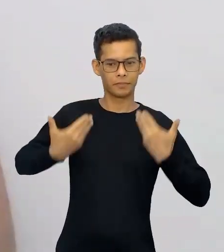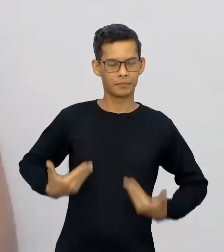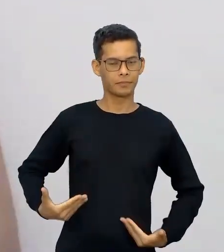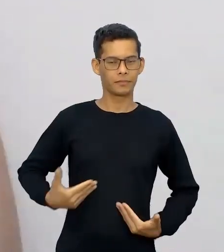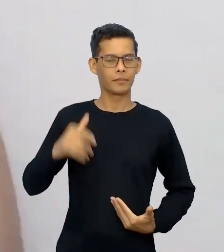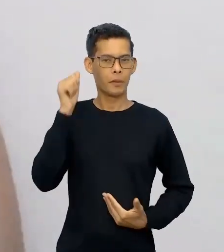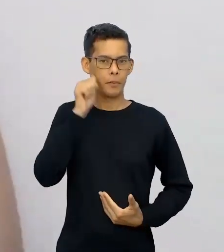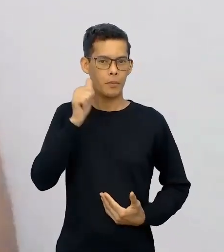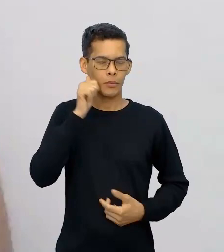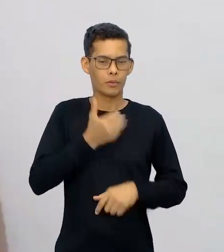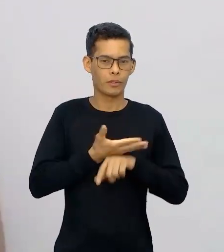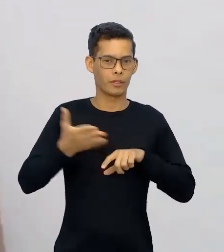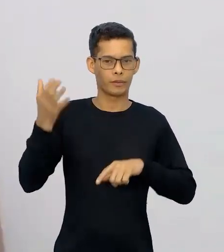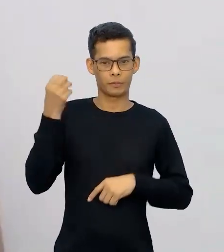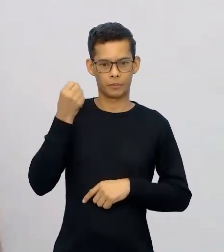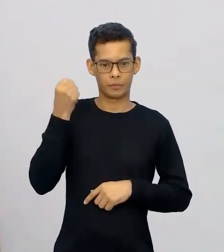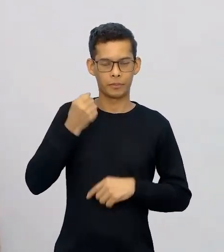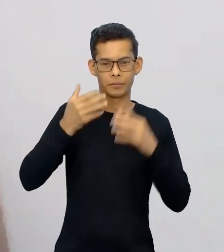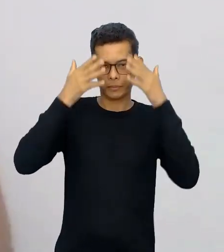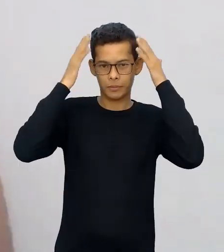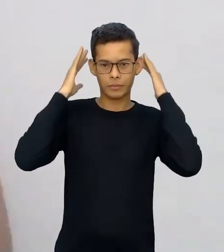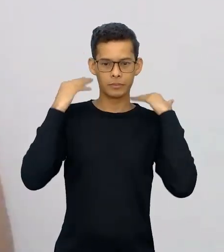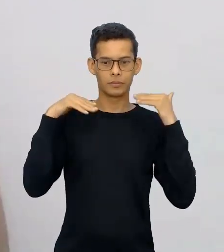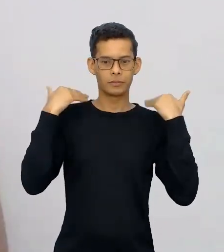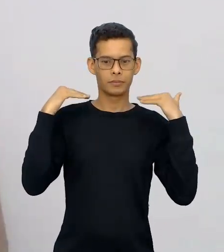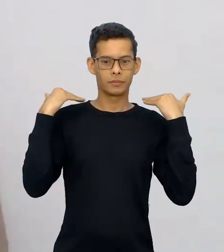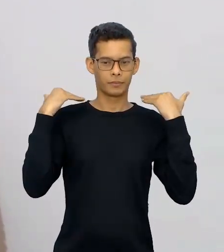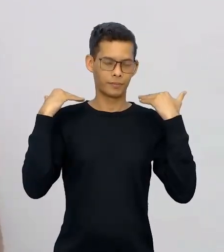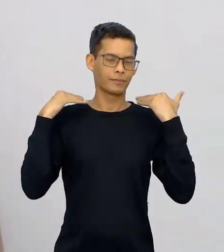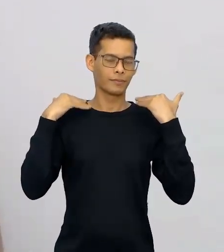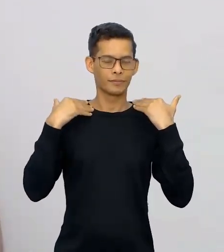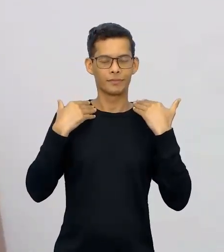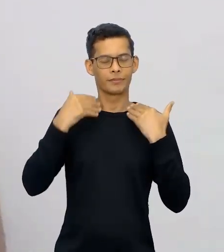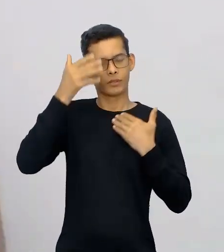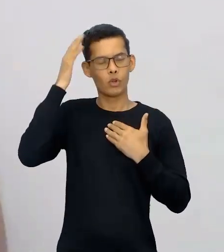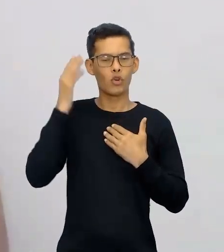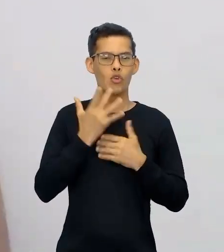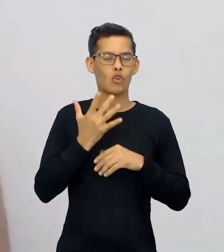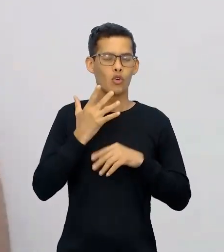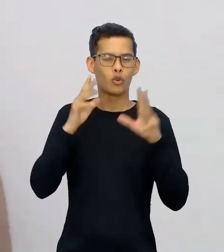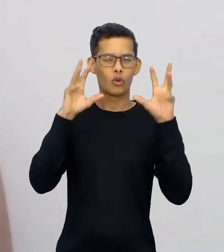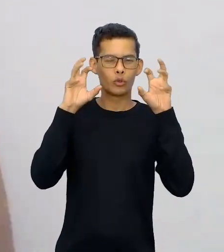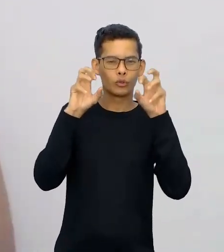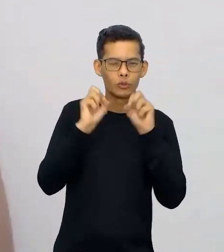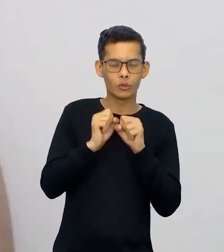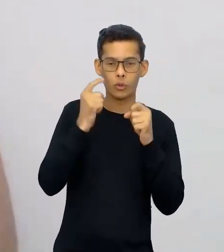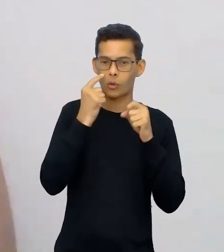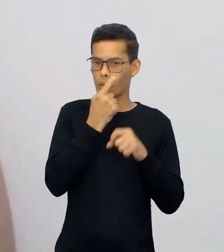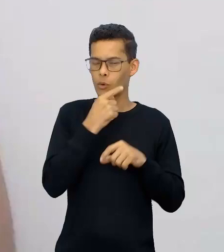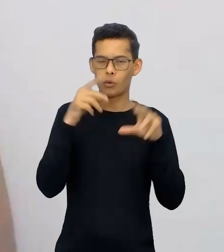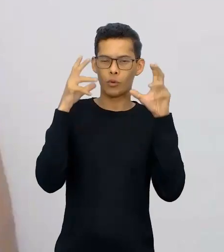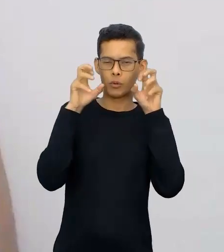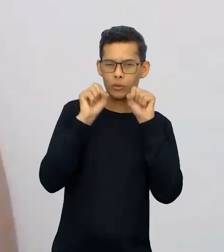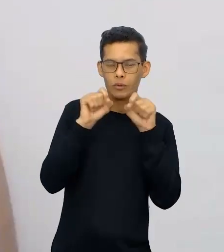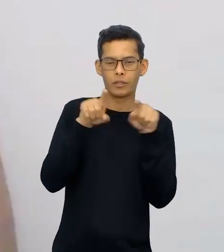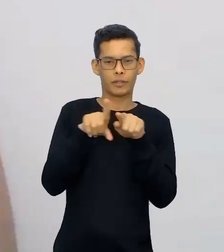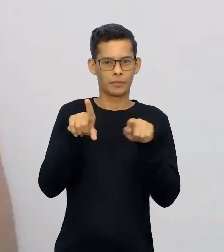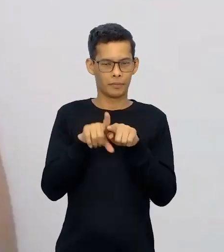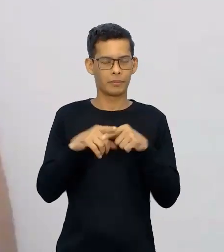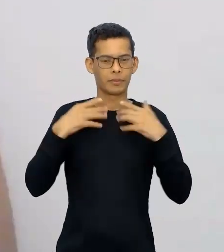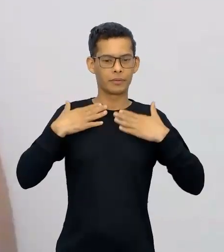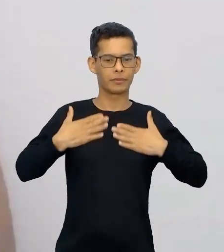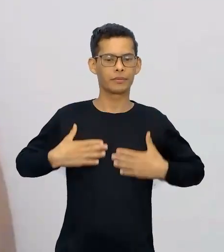Sou uma mulher branca, com cabelos curtos, cabelos escuros e olhos também. Estou com uma